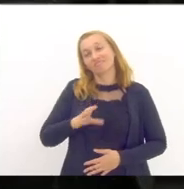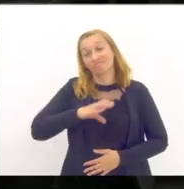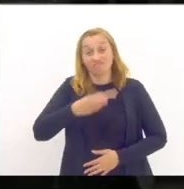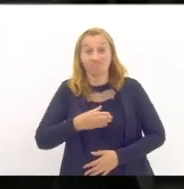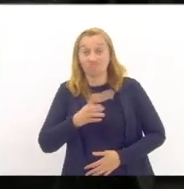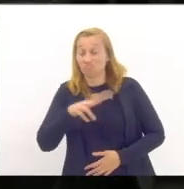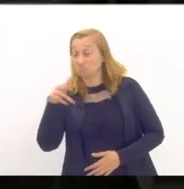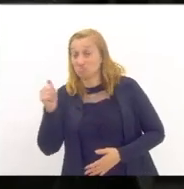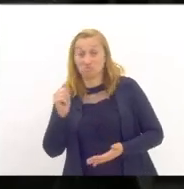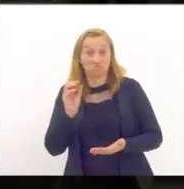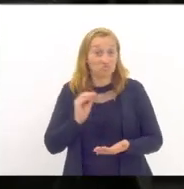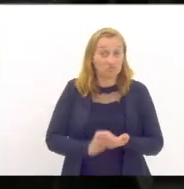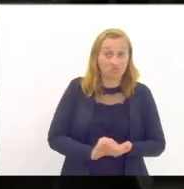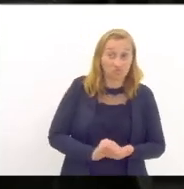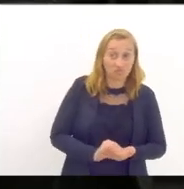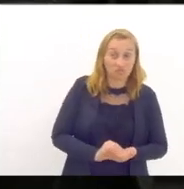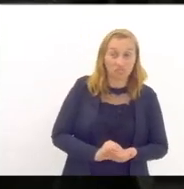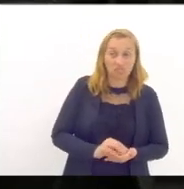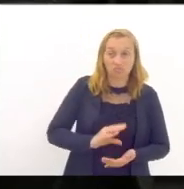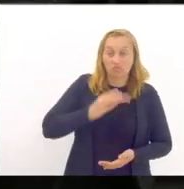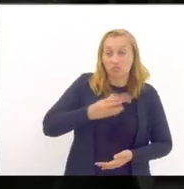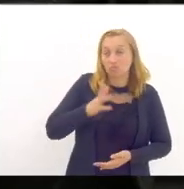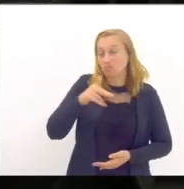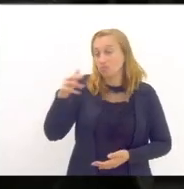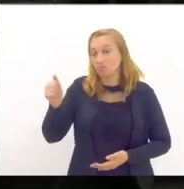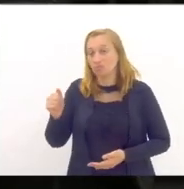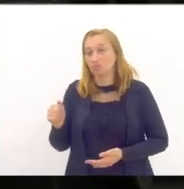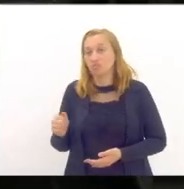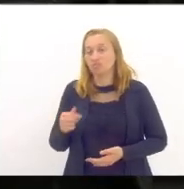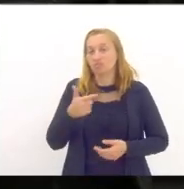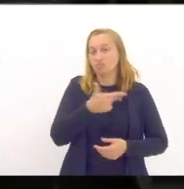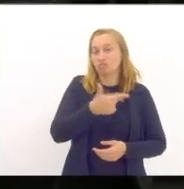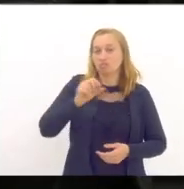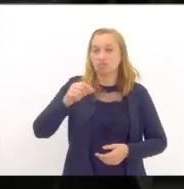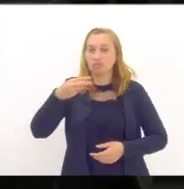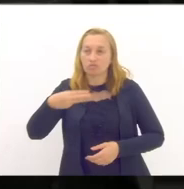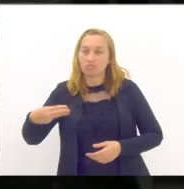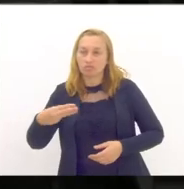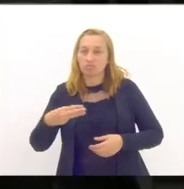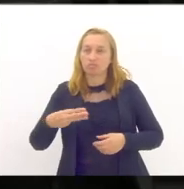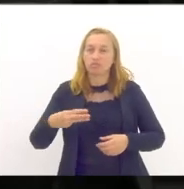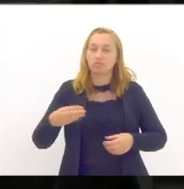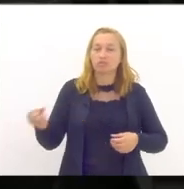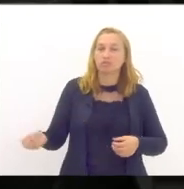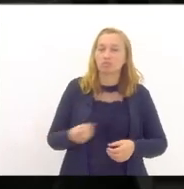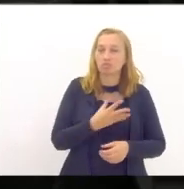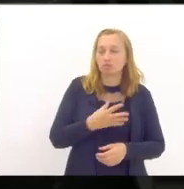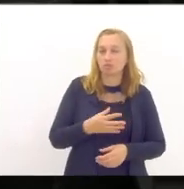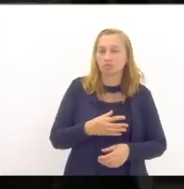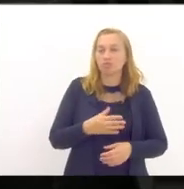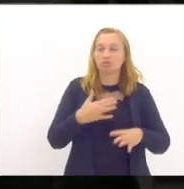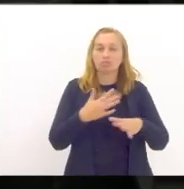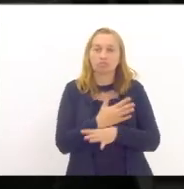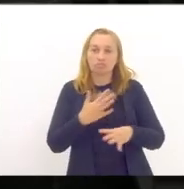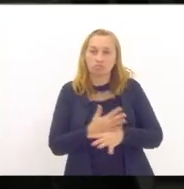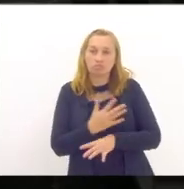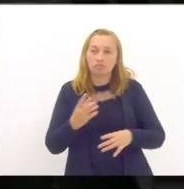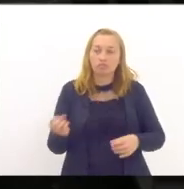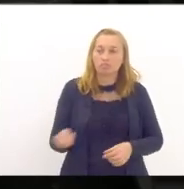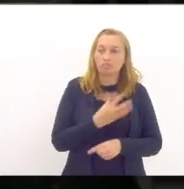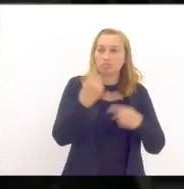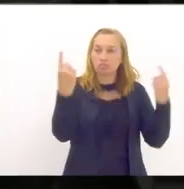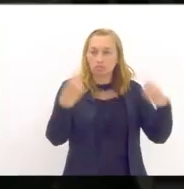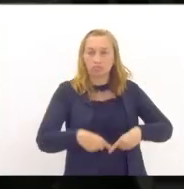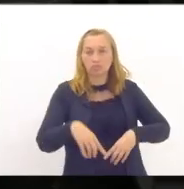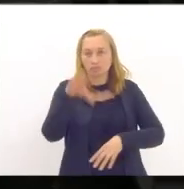nunca faltou. Coragem nunca faltará. 2023 marca o início de um novo ciclo, de uma nova cidade, novos desafios,